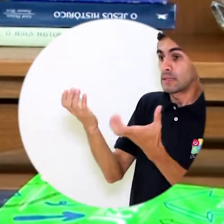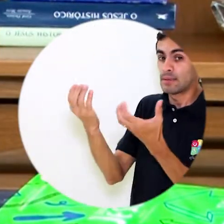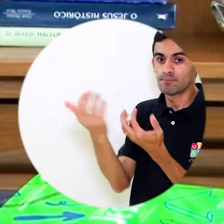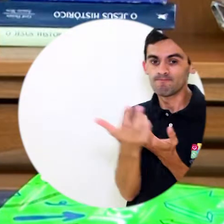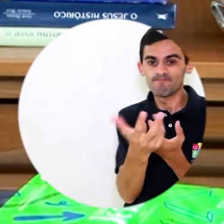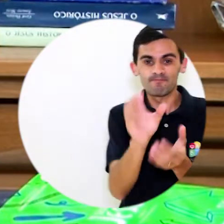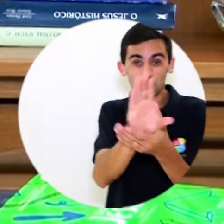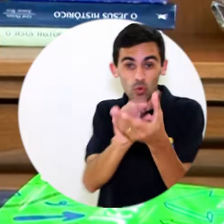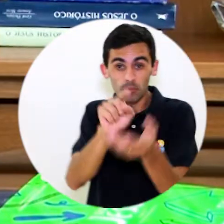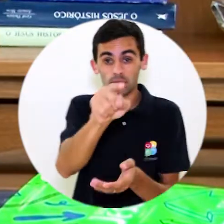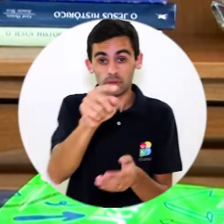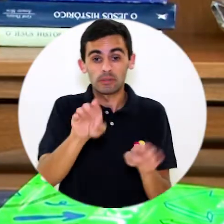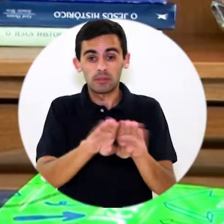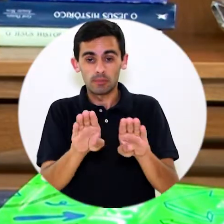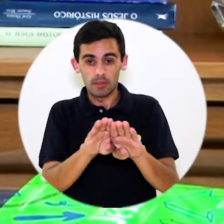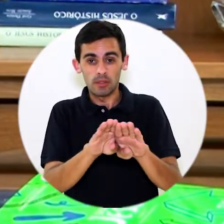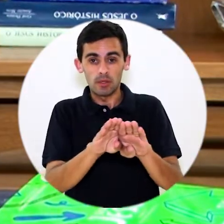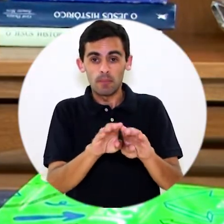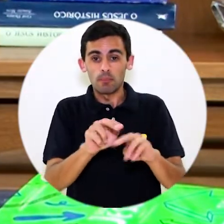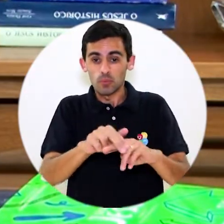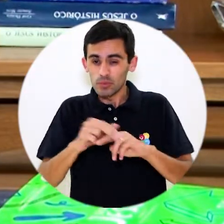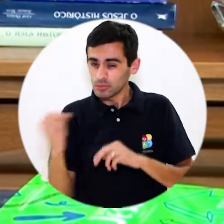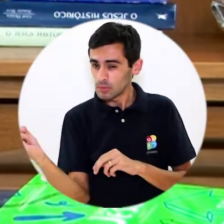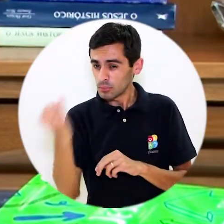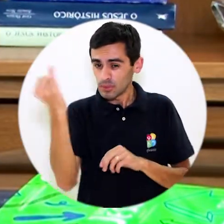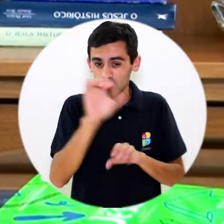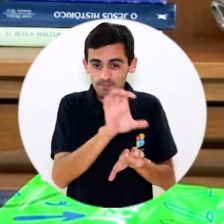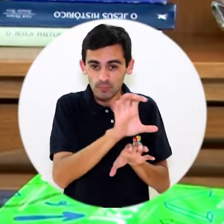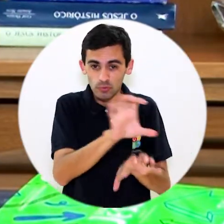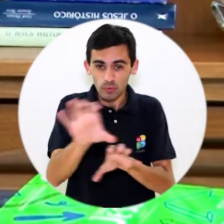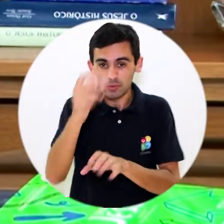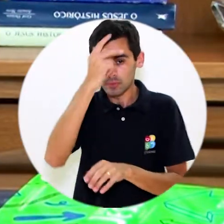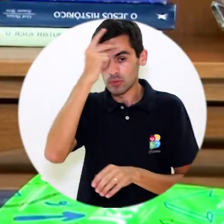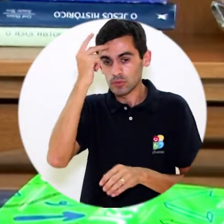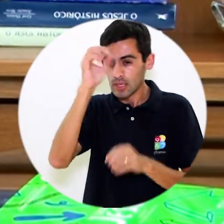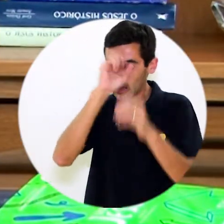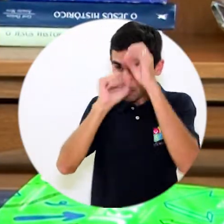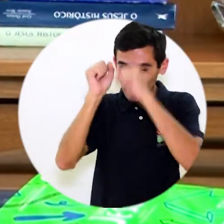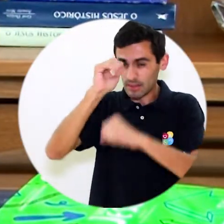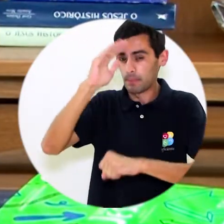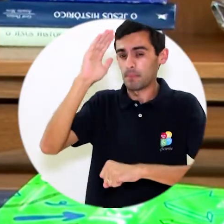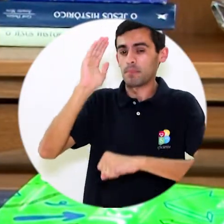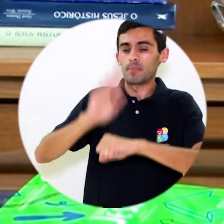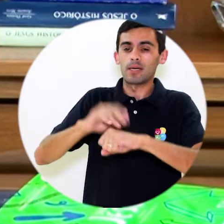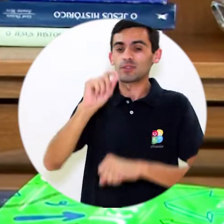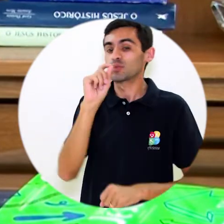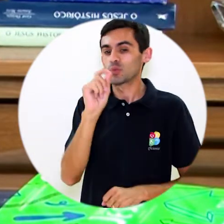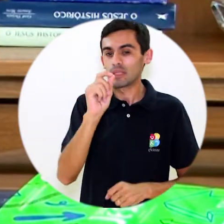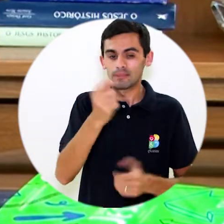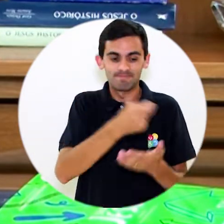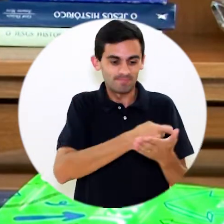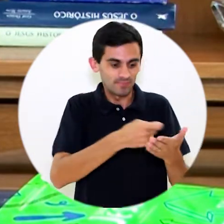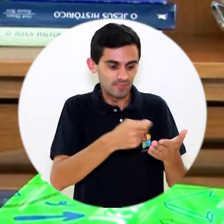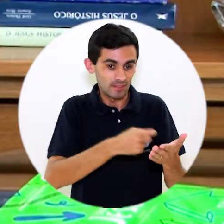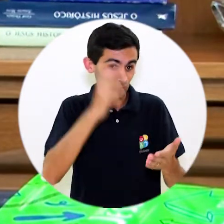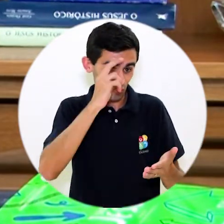pessoas desejarão uma página em branco também. Influencie pessoas, aprenda mais